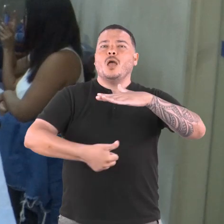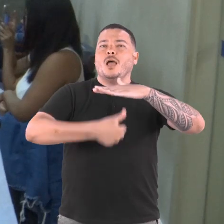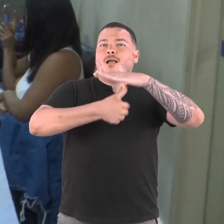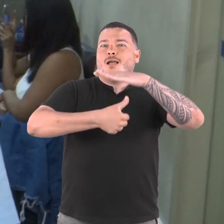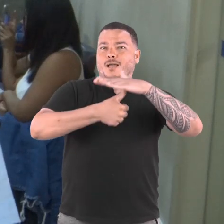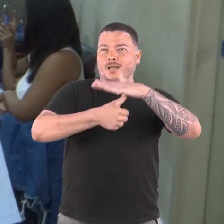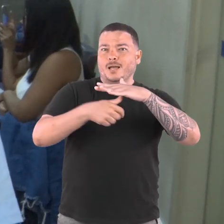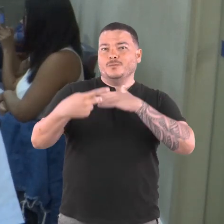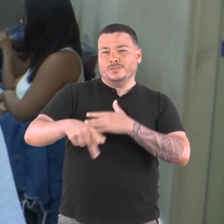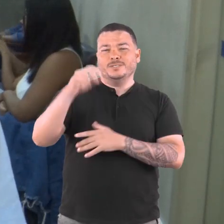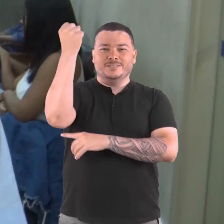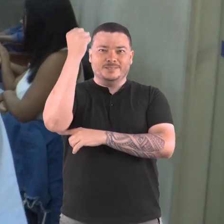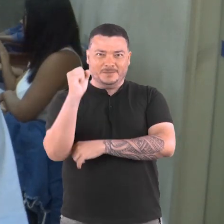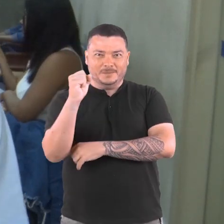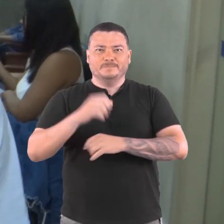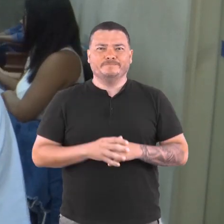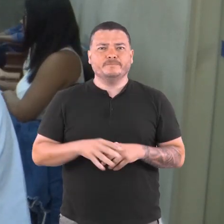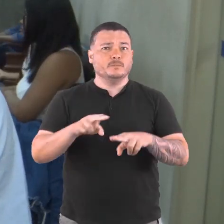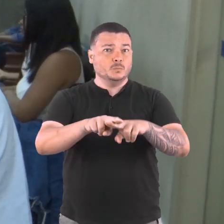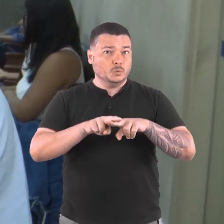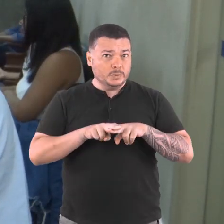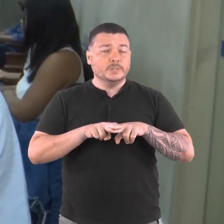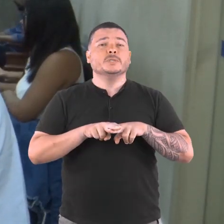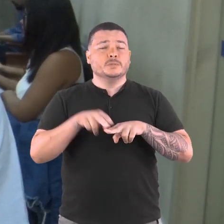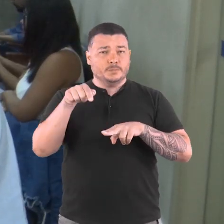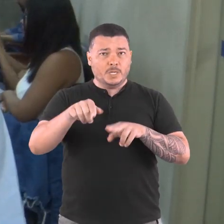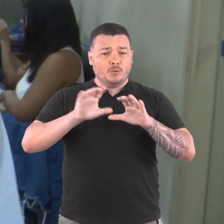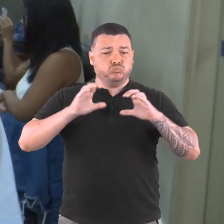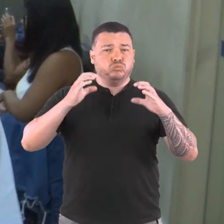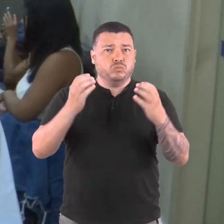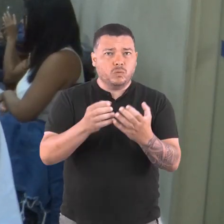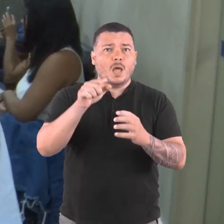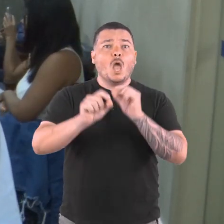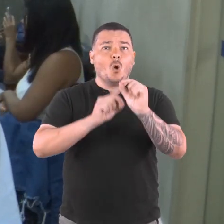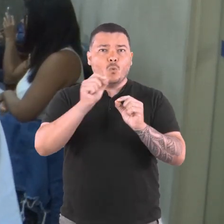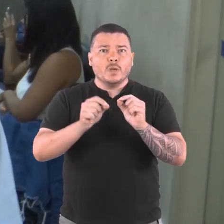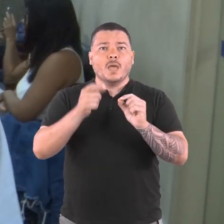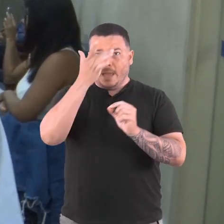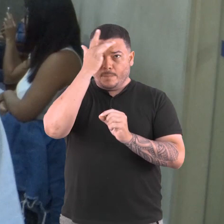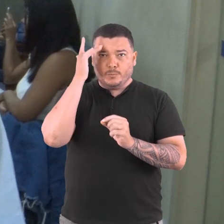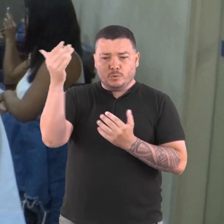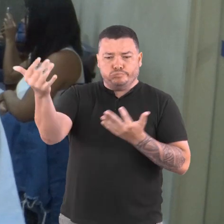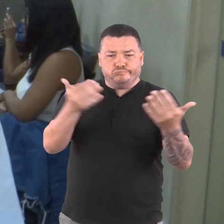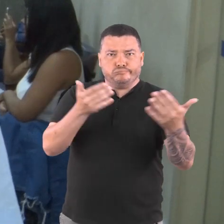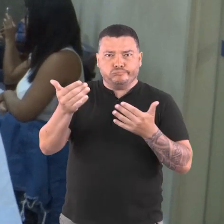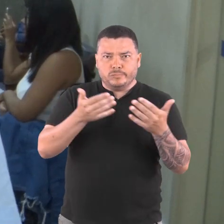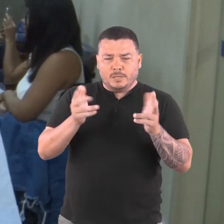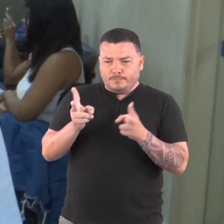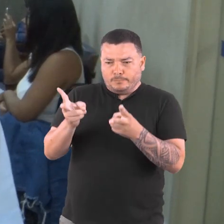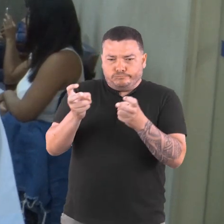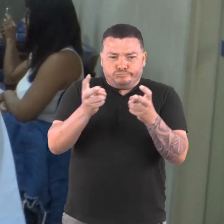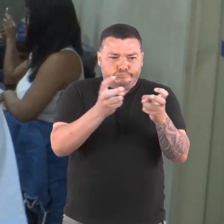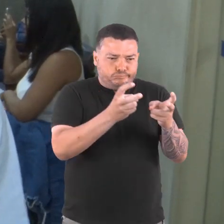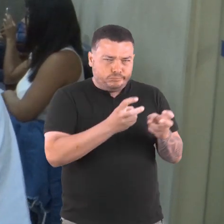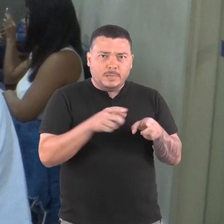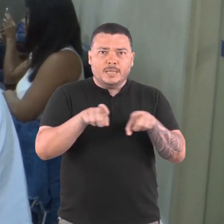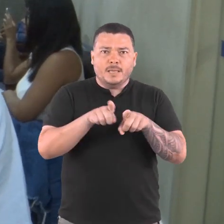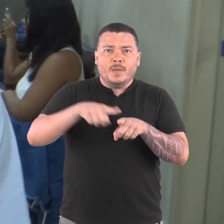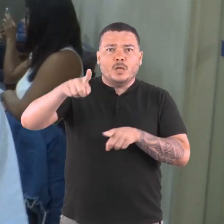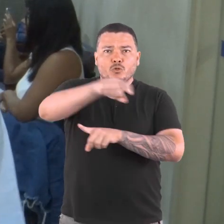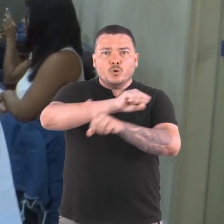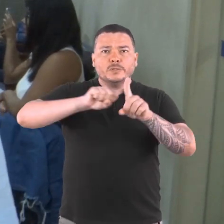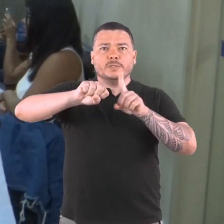campos da Universidade Federal de Sergipe. Então, portanto, o fórum, ele é um espaço de escuta para que a comunidade possa